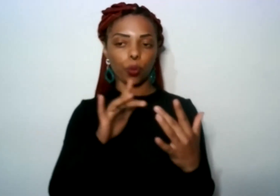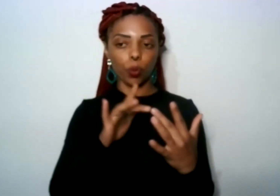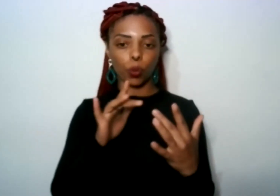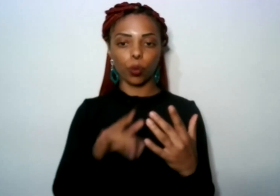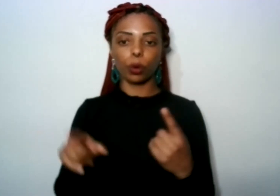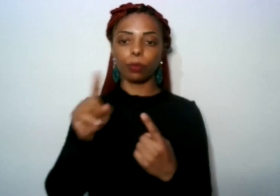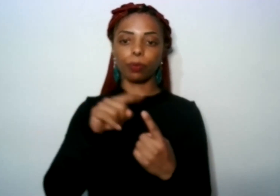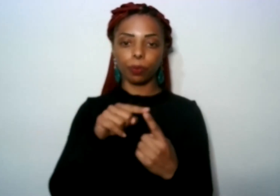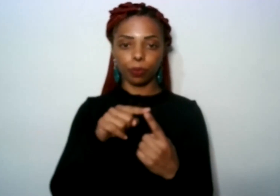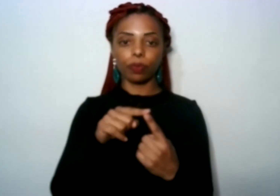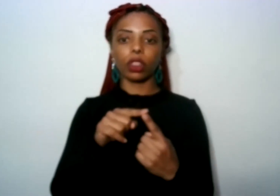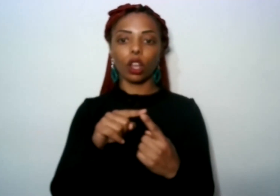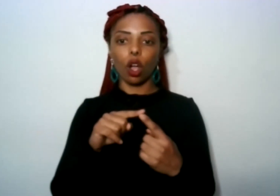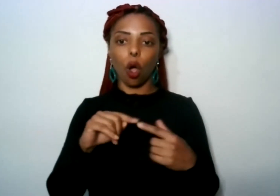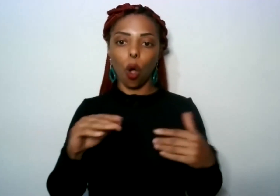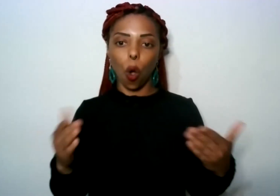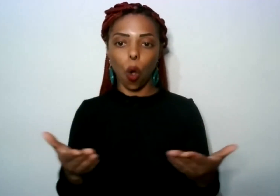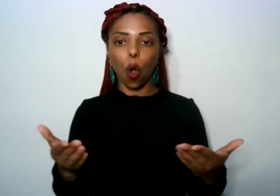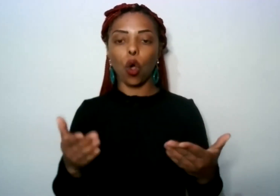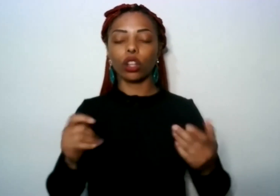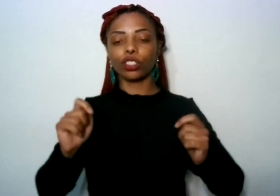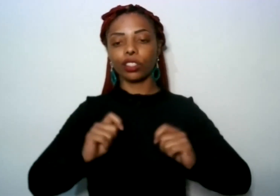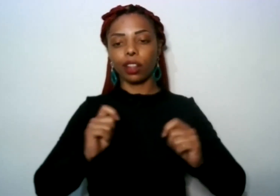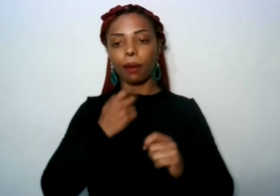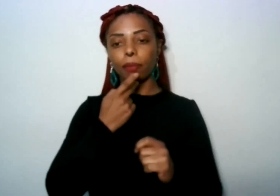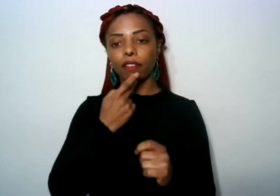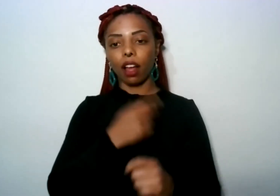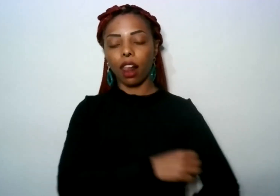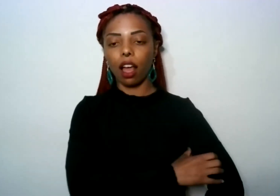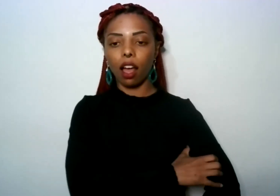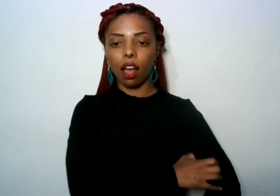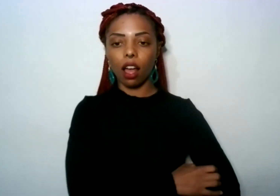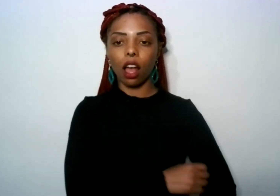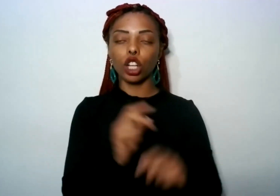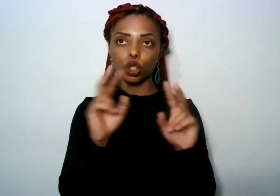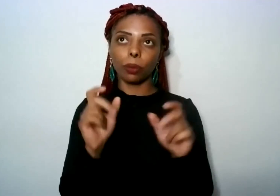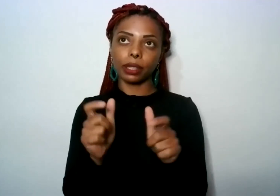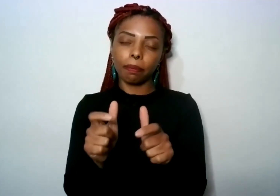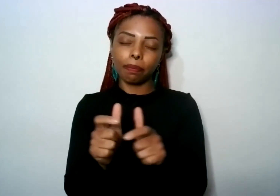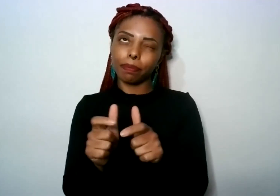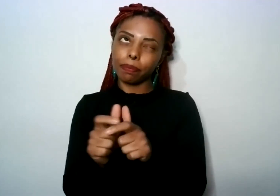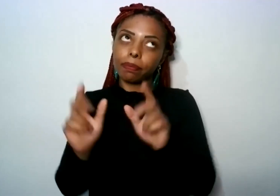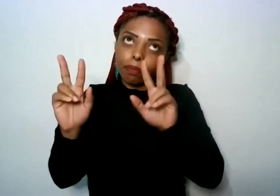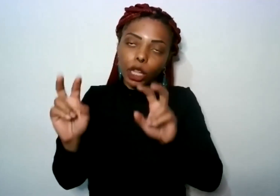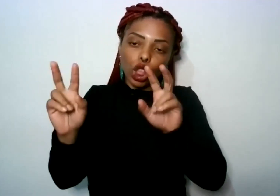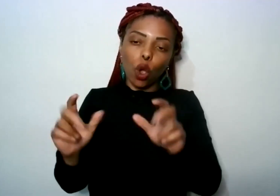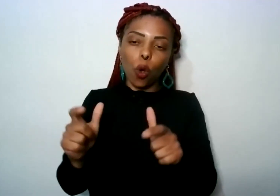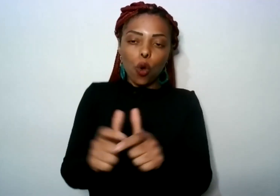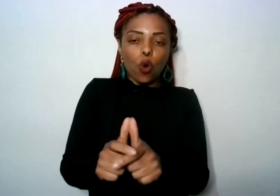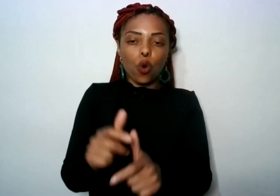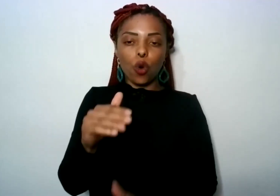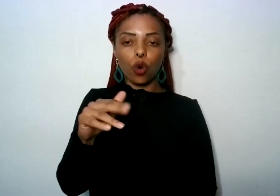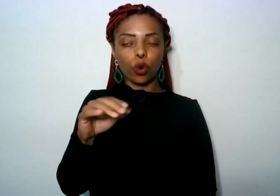de hoje a gente conseguir falar de certa forma dessas minorias que não são minorias né no